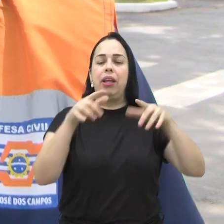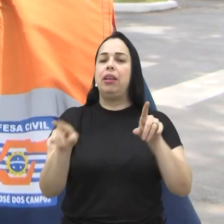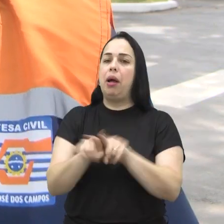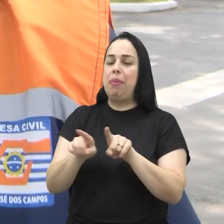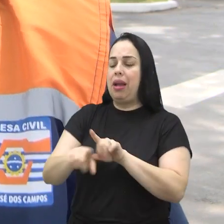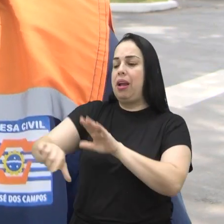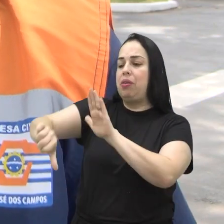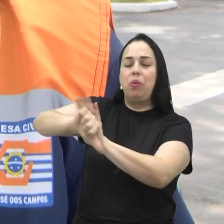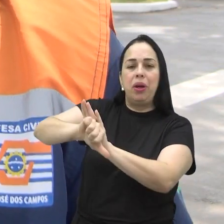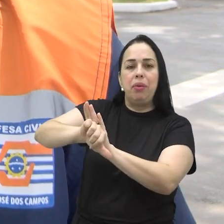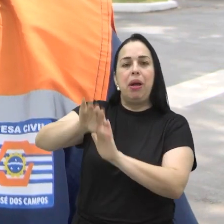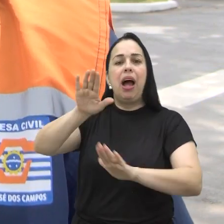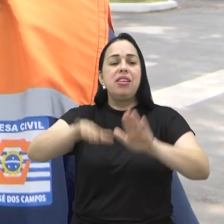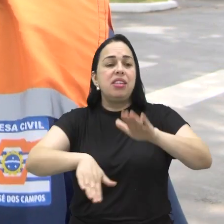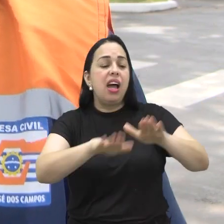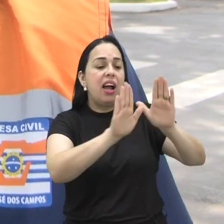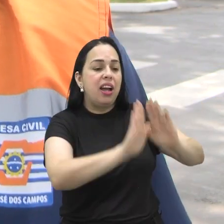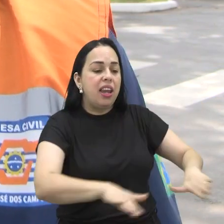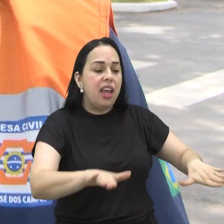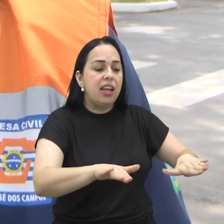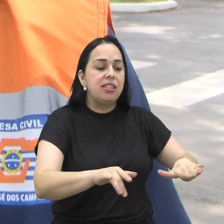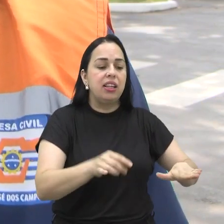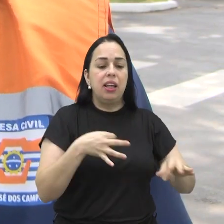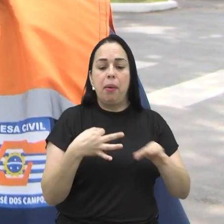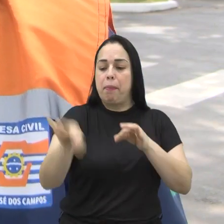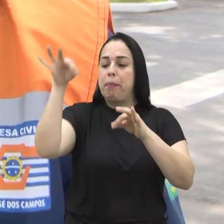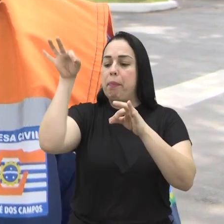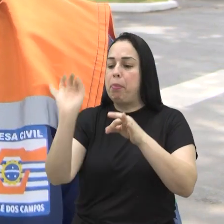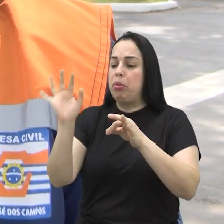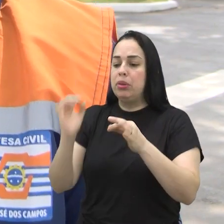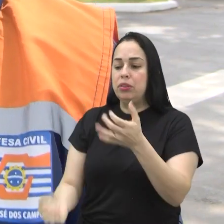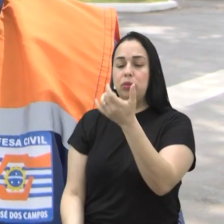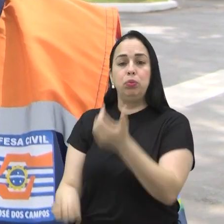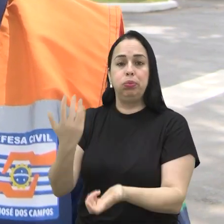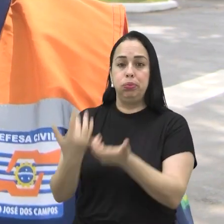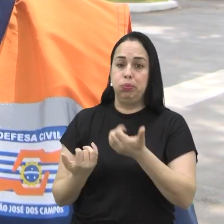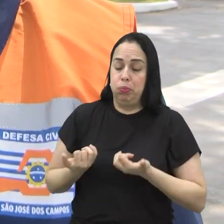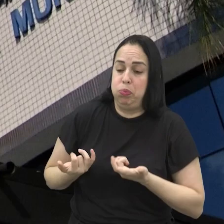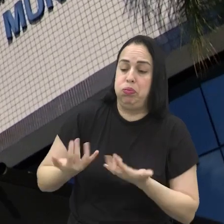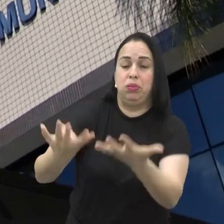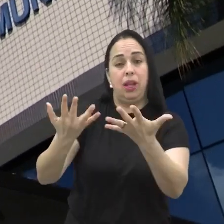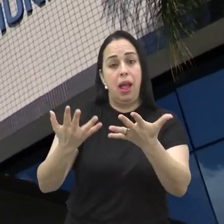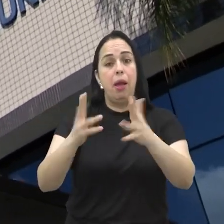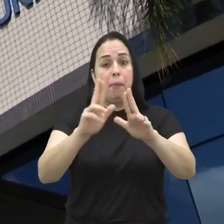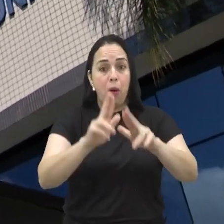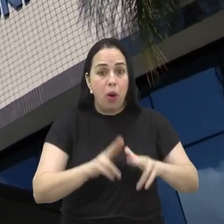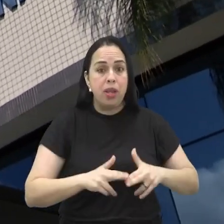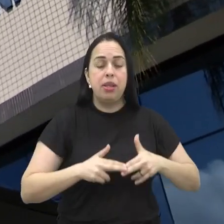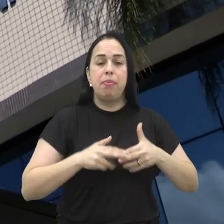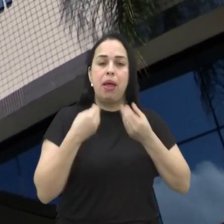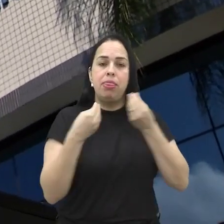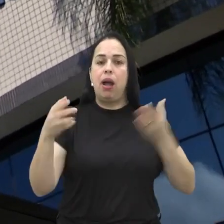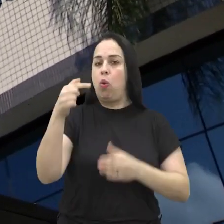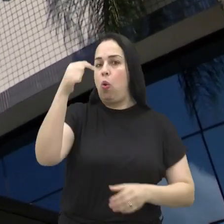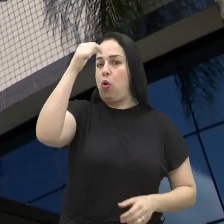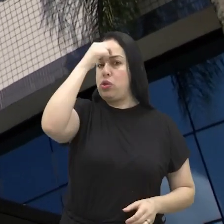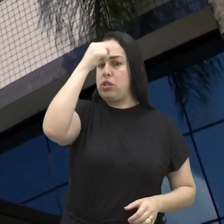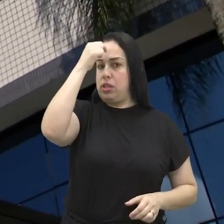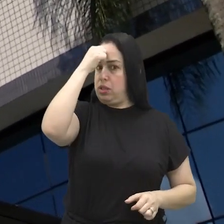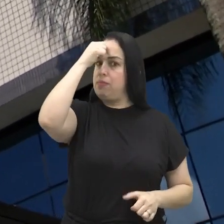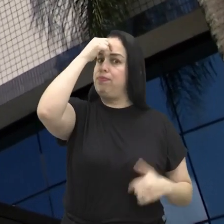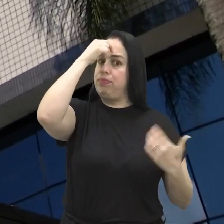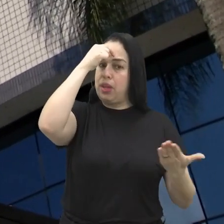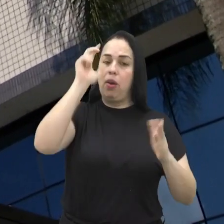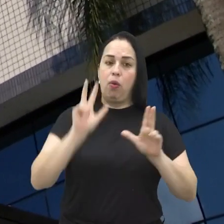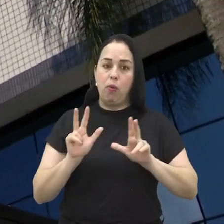crime, às vezes uma criança brincando perde ali o controle e acaba causando um grande incêndio. Para ampliar a conscientização sobre o